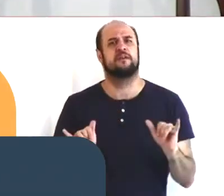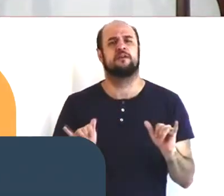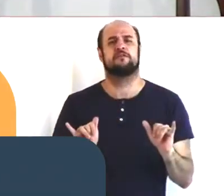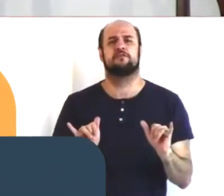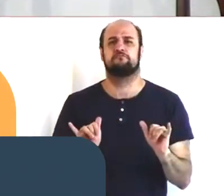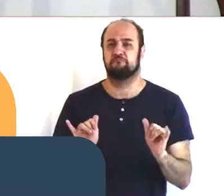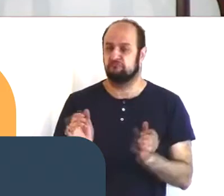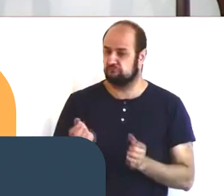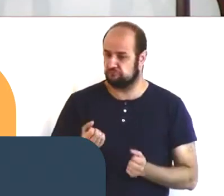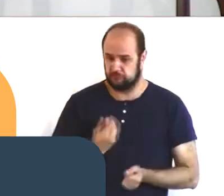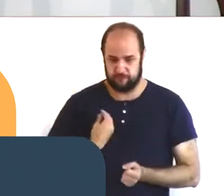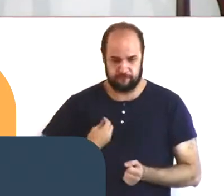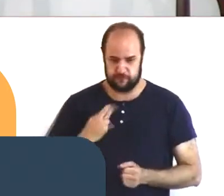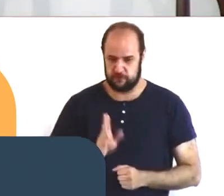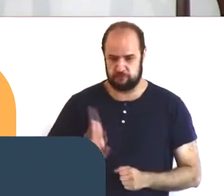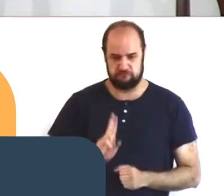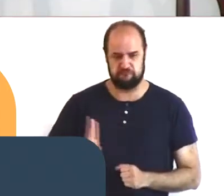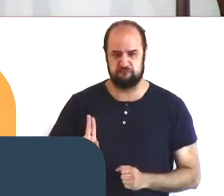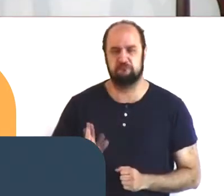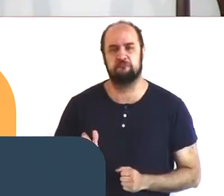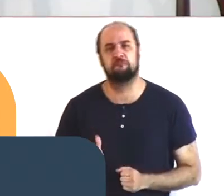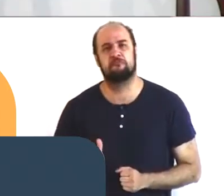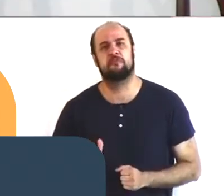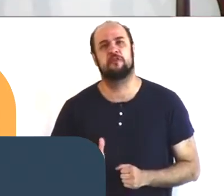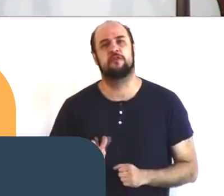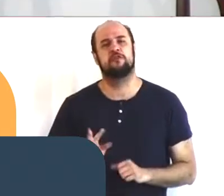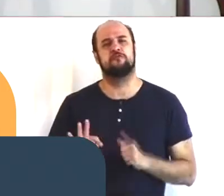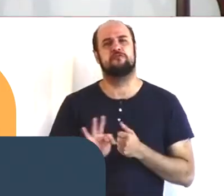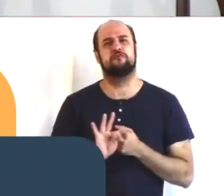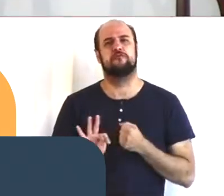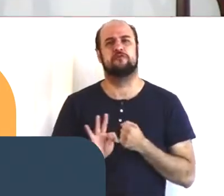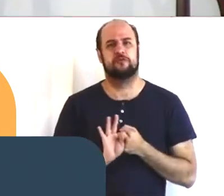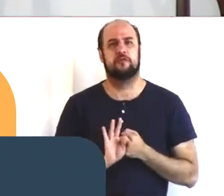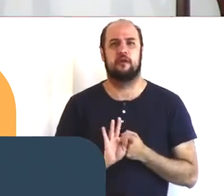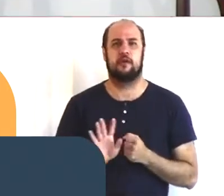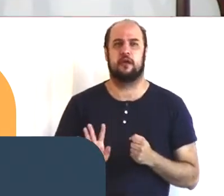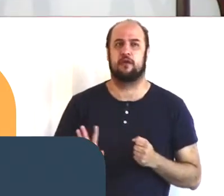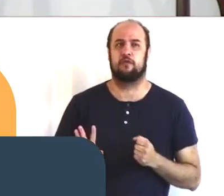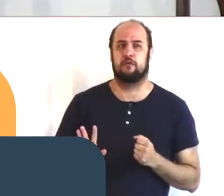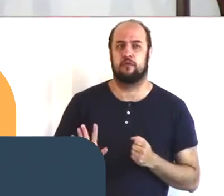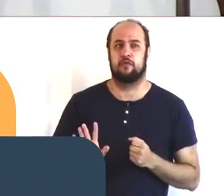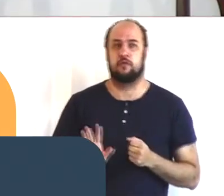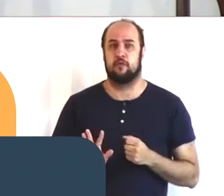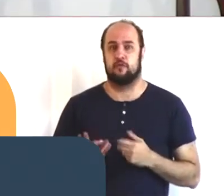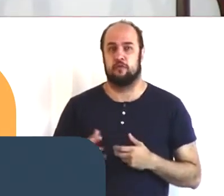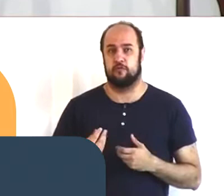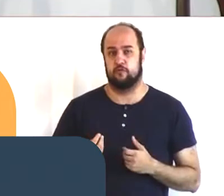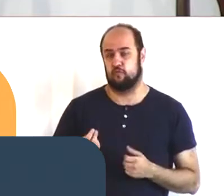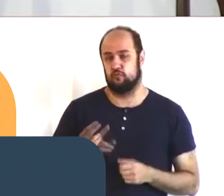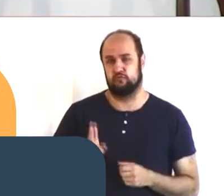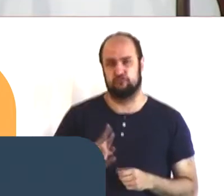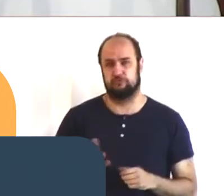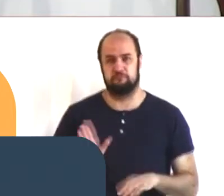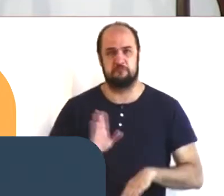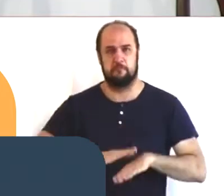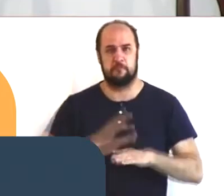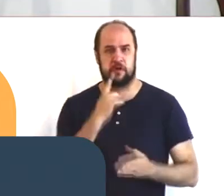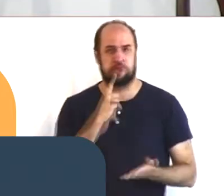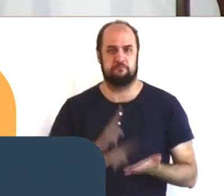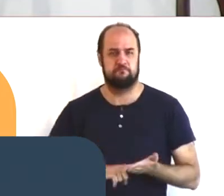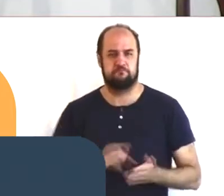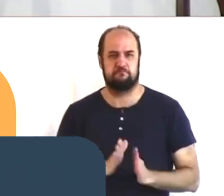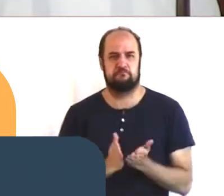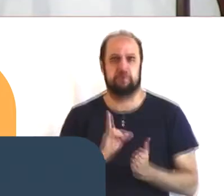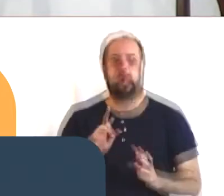prática. Tiago, o livro, a carta de Tiago, é considerado uma das cartas mais práticas das Escrituras. Por